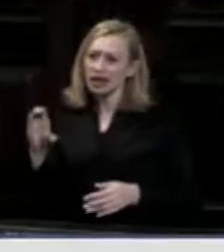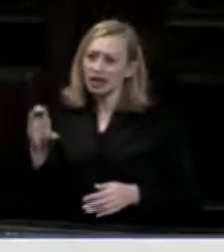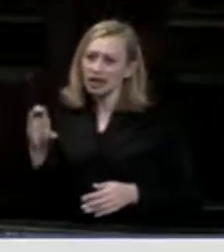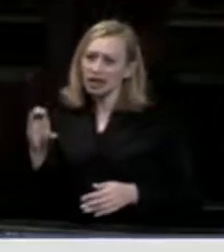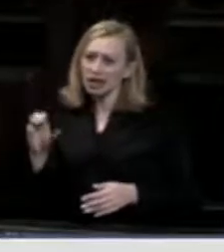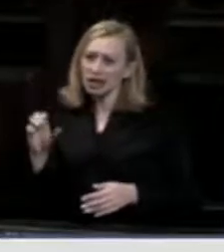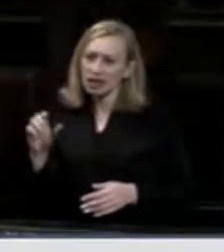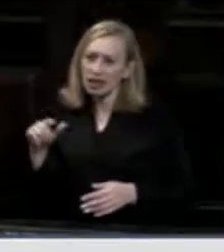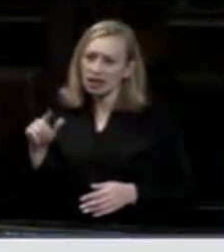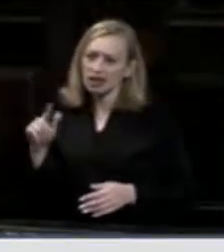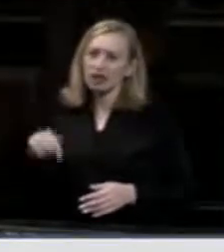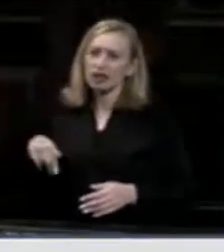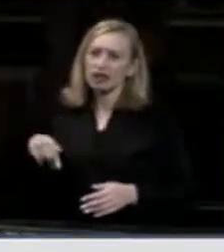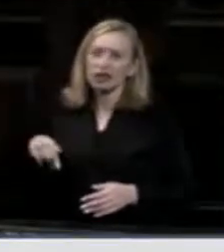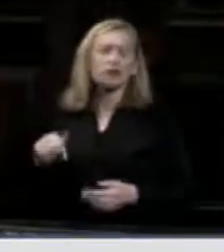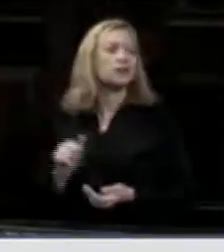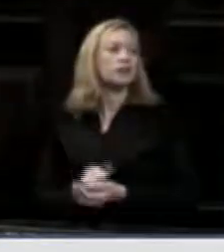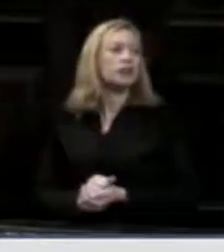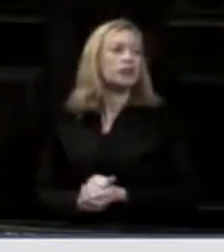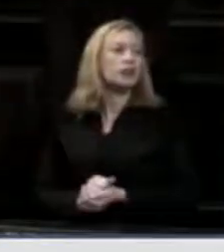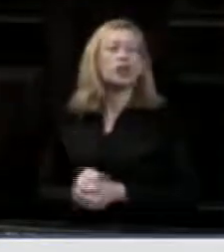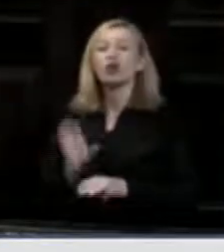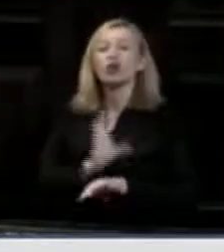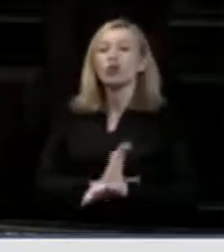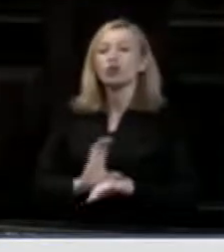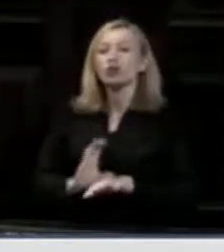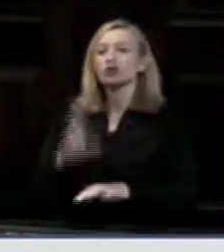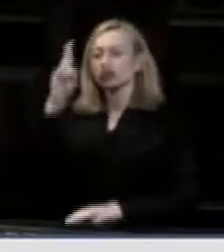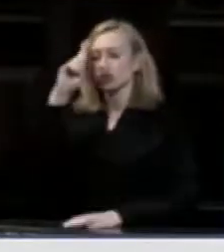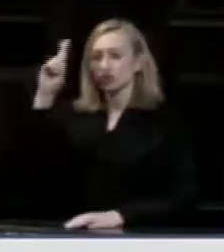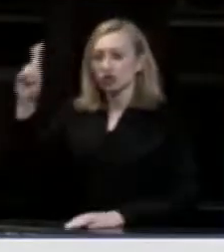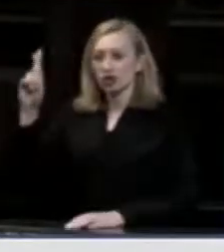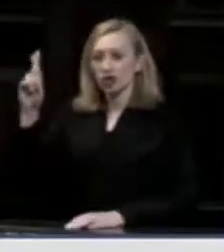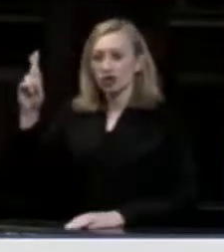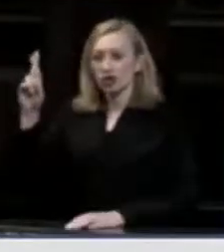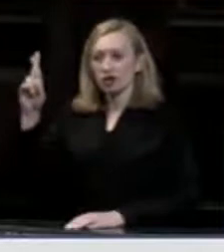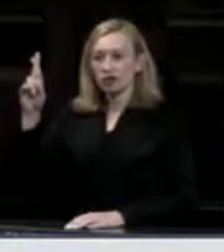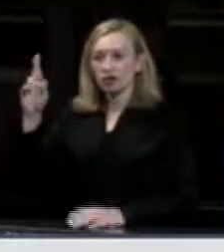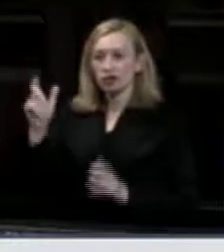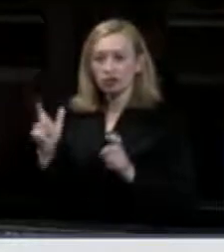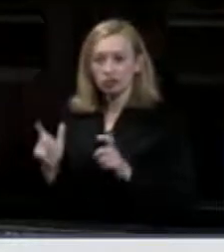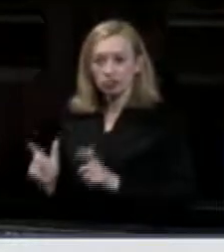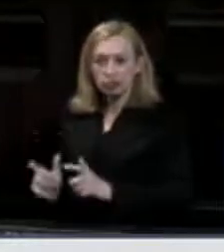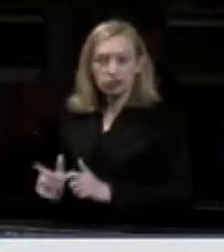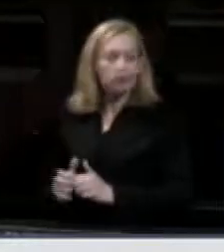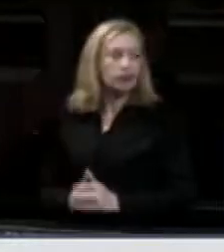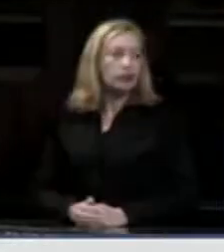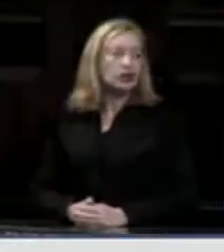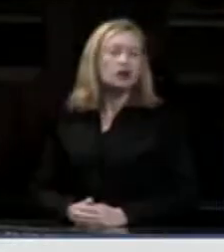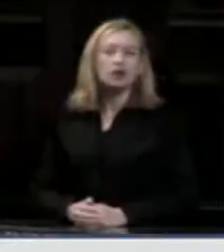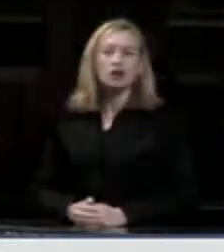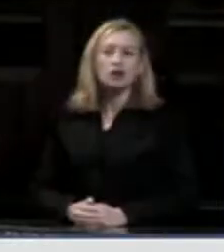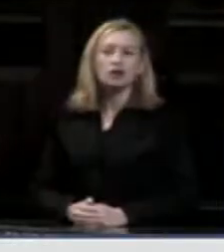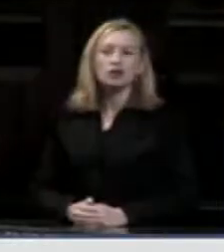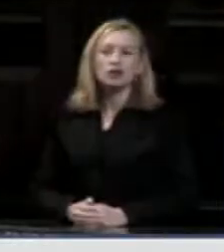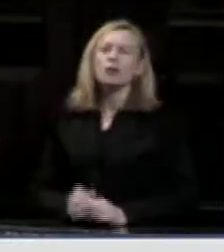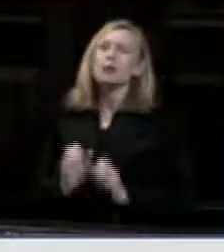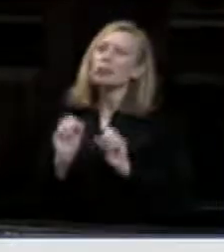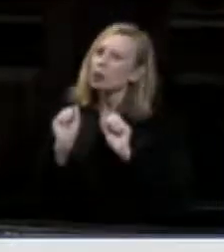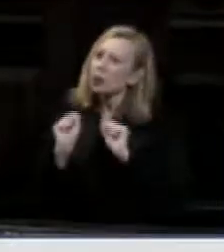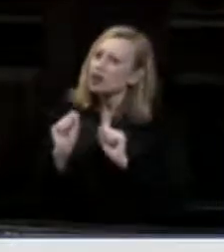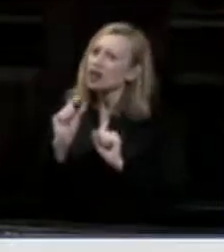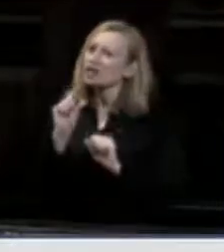do Estado da Guanabara, o curso de chefia e assessoramento, para pelo menos